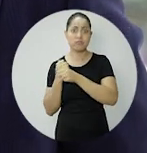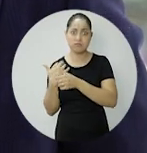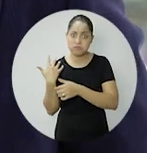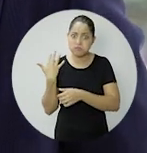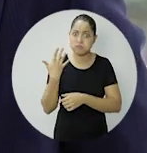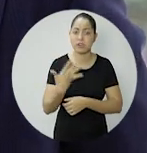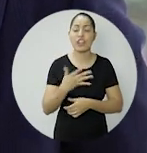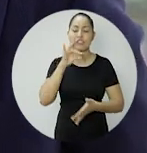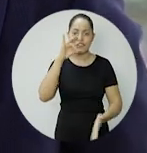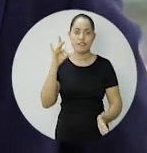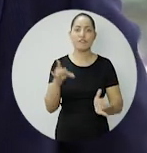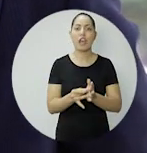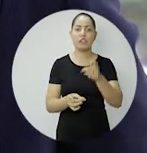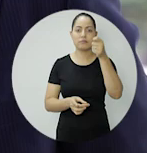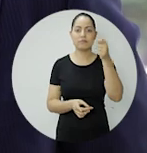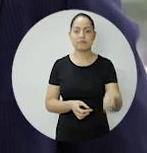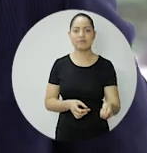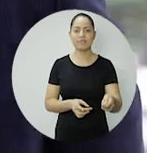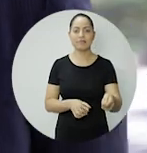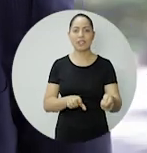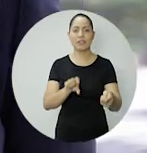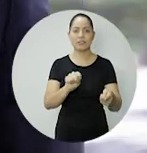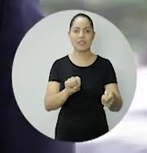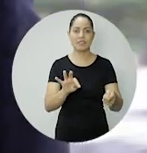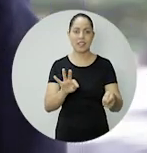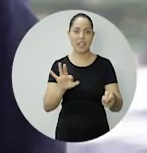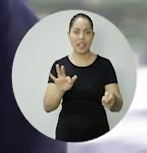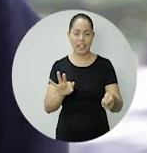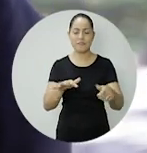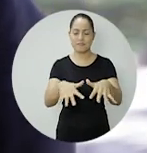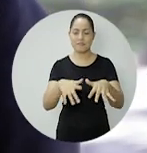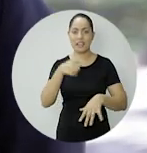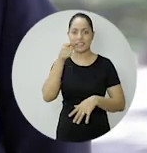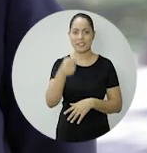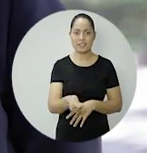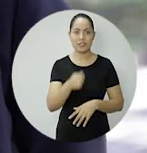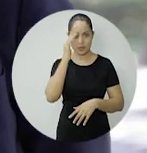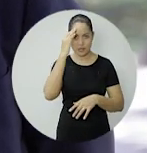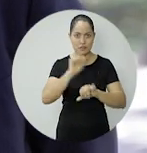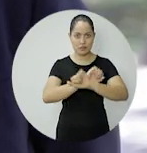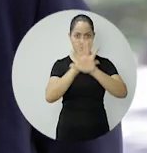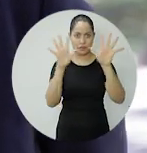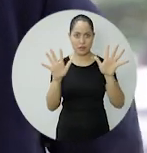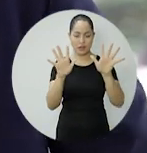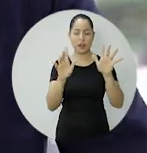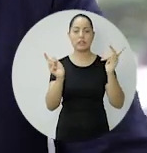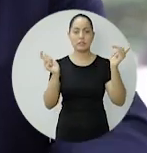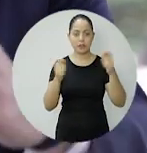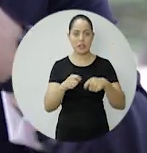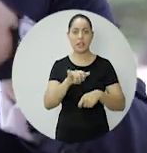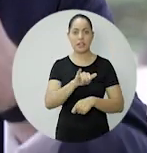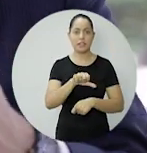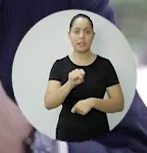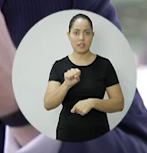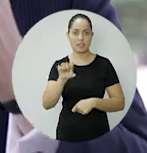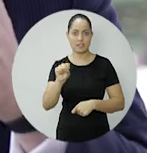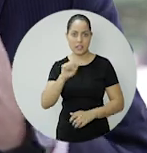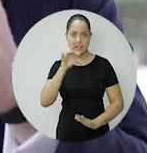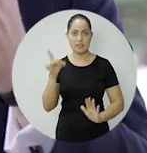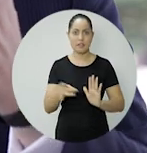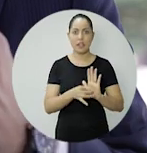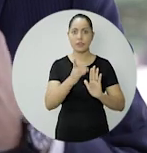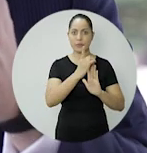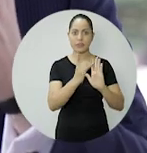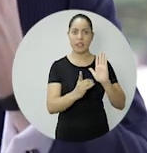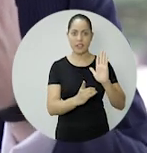anos, conseguiu, em definitivo, fixar no plenário do Supremo Tribunal Federal a compreensão de que vale o